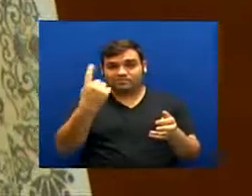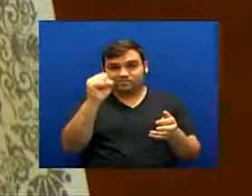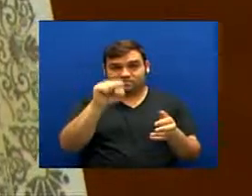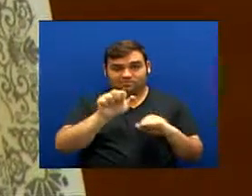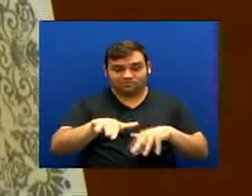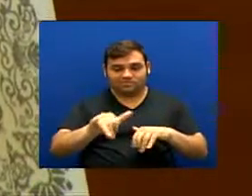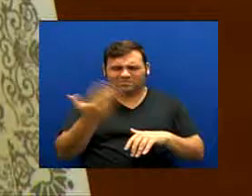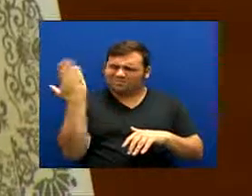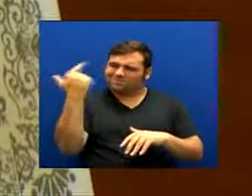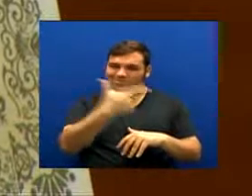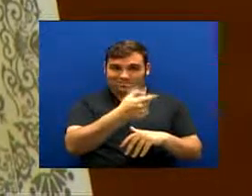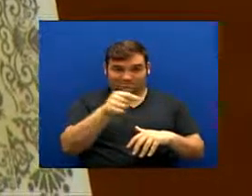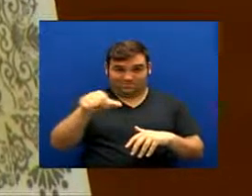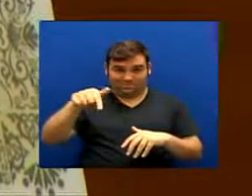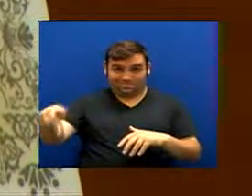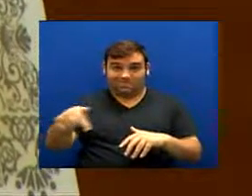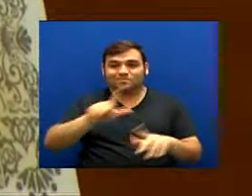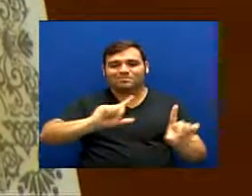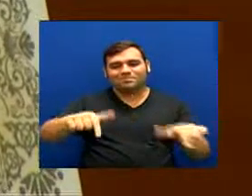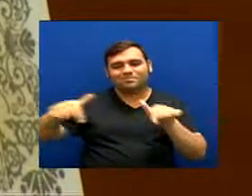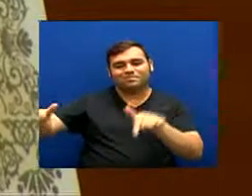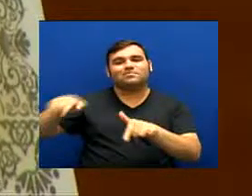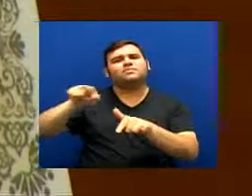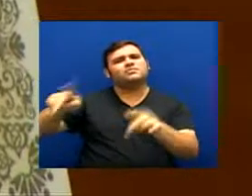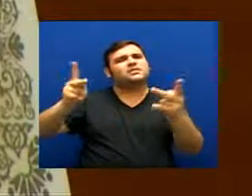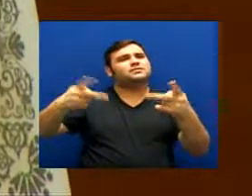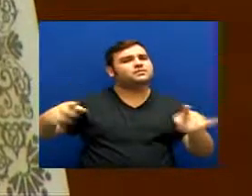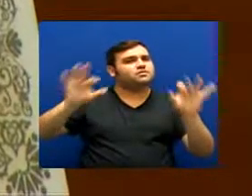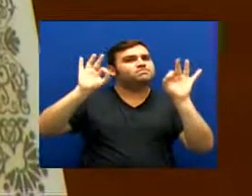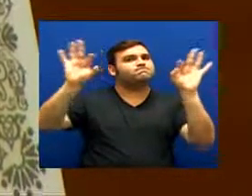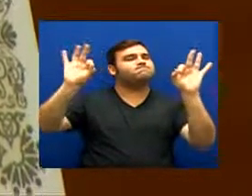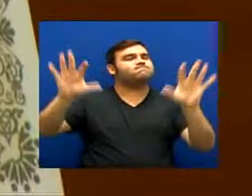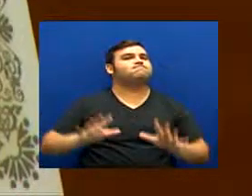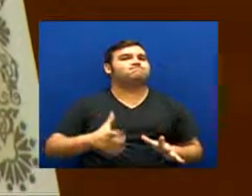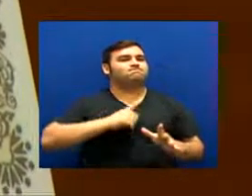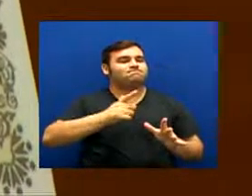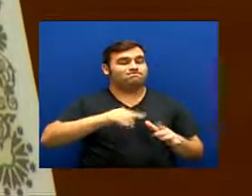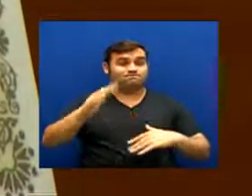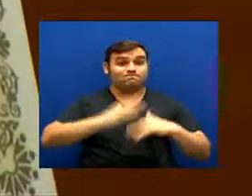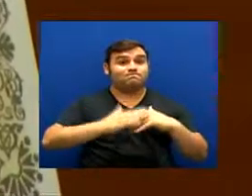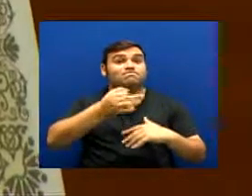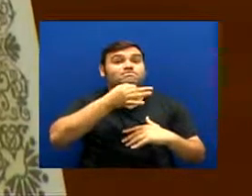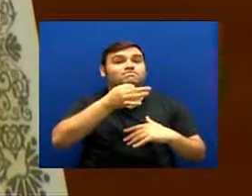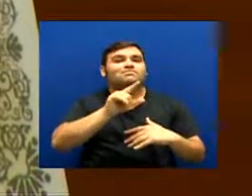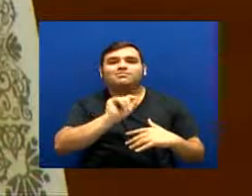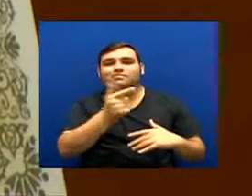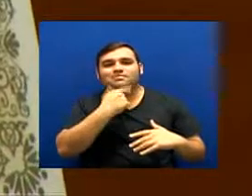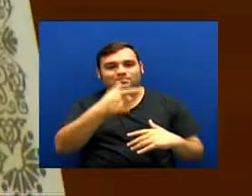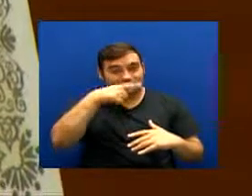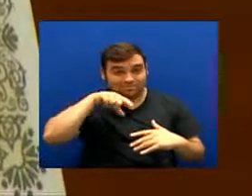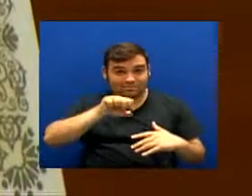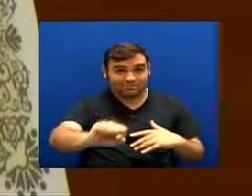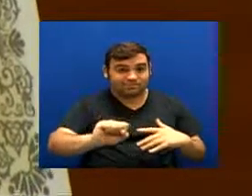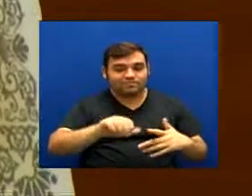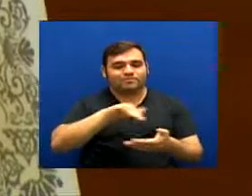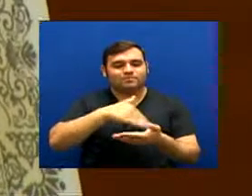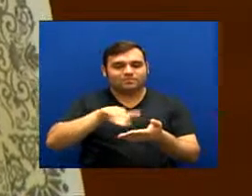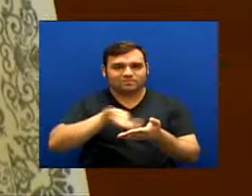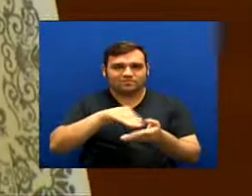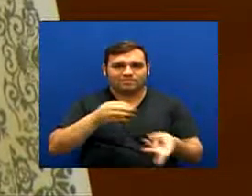seu esforço de estar conosco nesta noite, agradecendo também à Sociedade Bíblica por